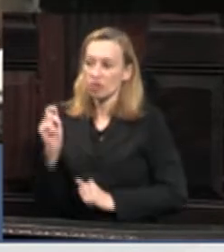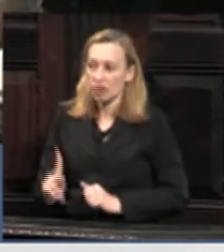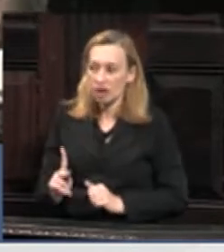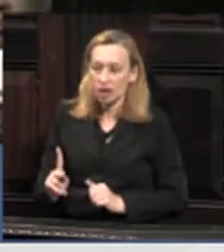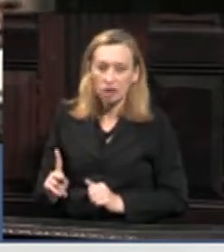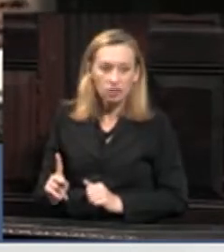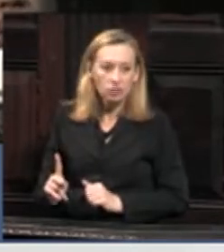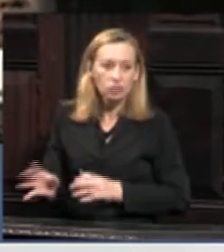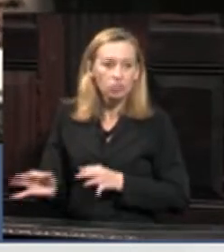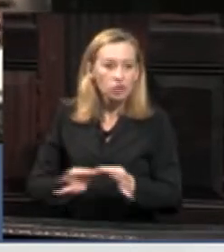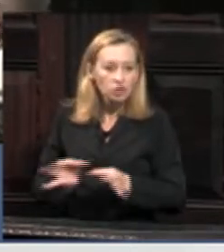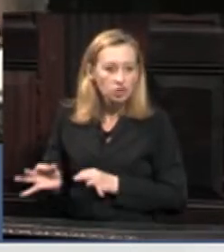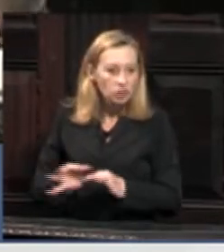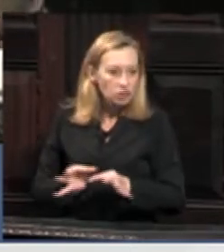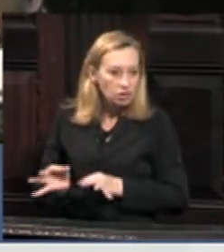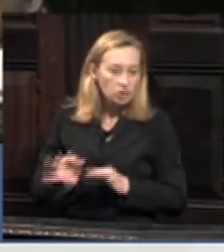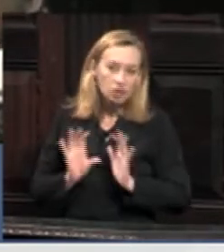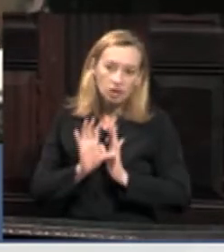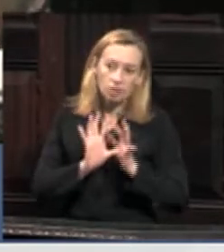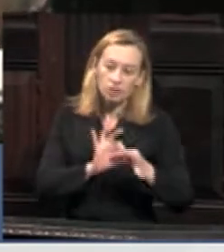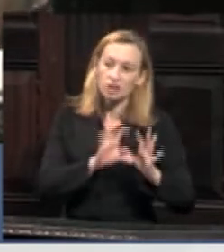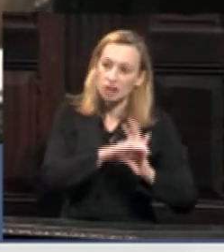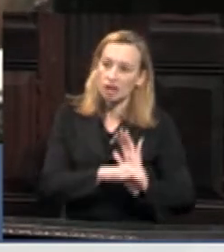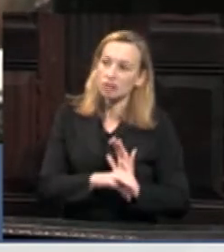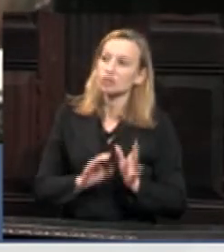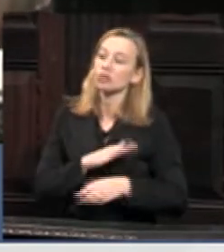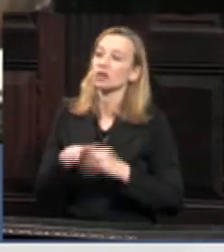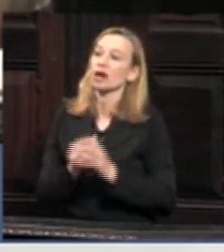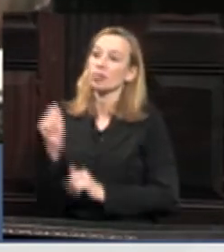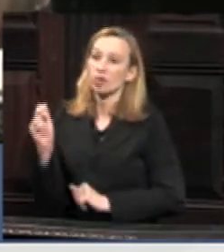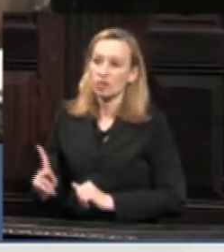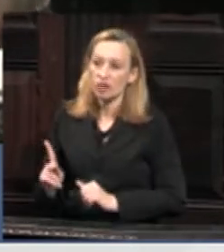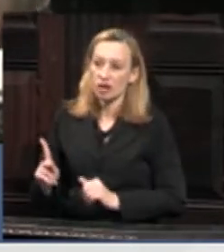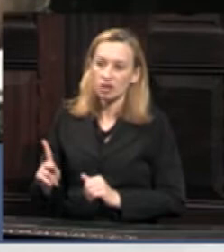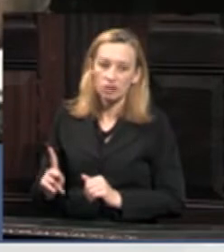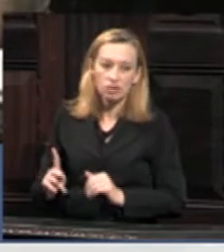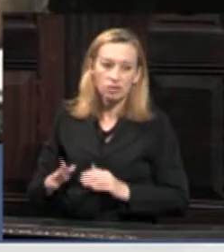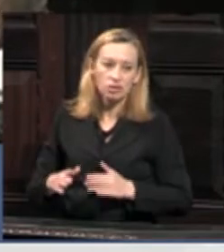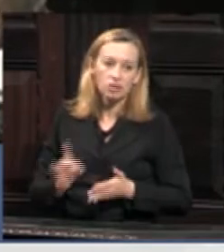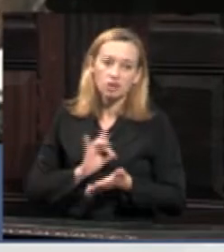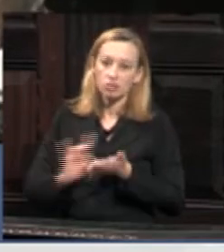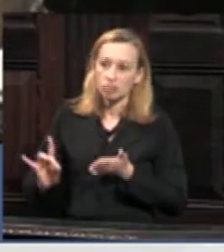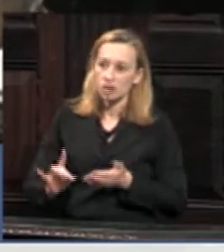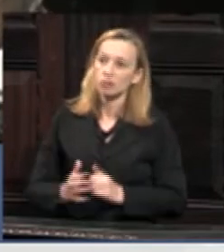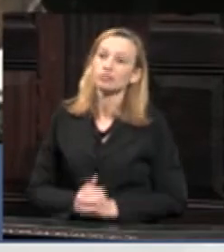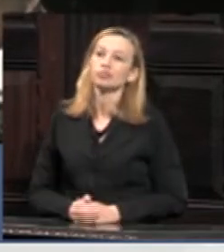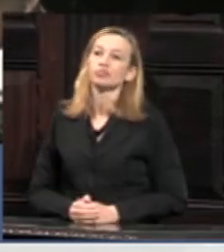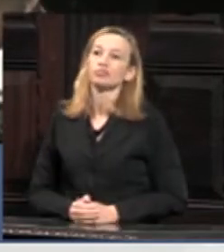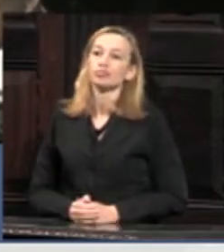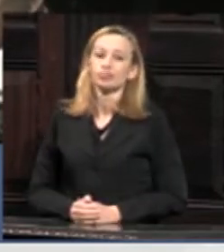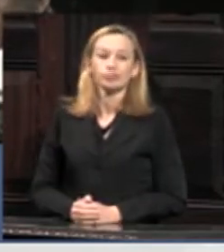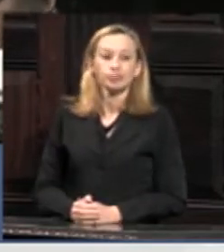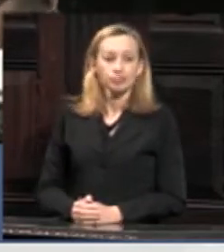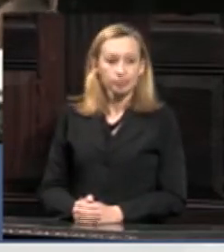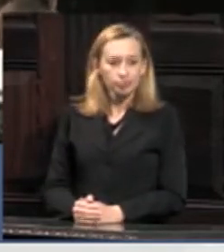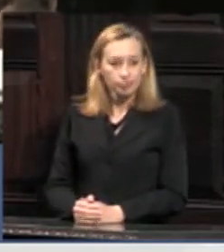votação, projeto emendado. Senhores que aprovam nessa comissão, aprovado, vai a autógrafo.